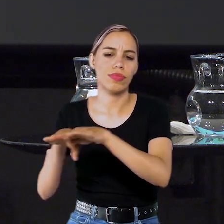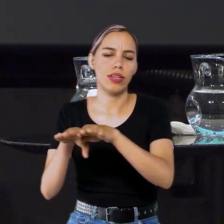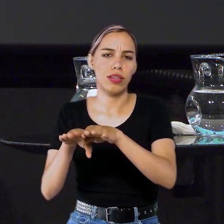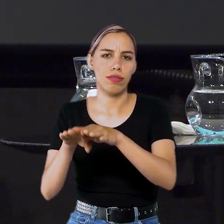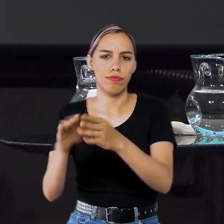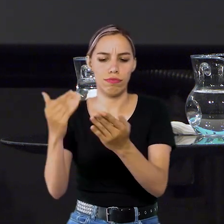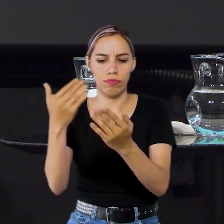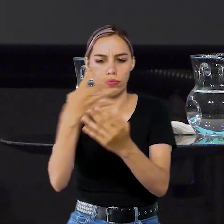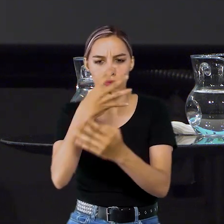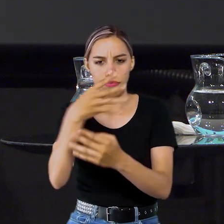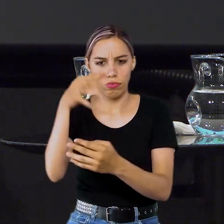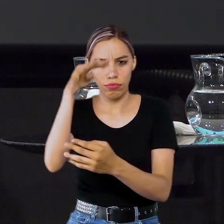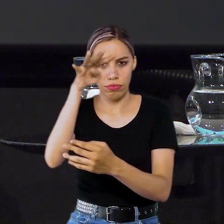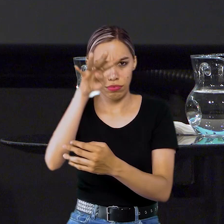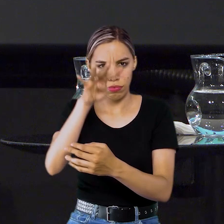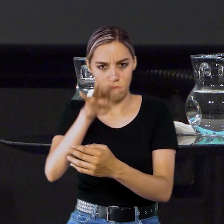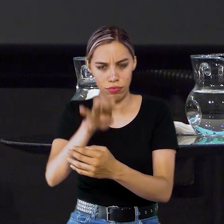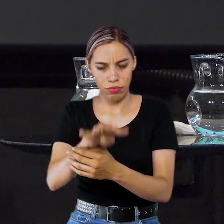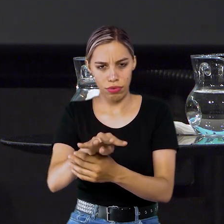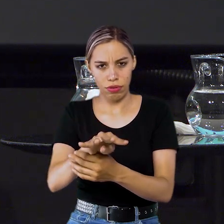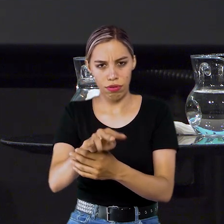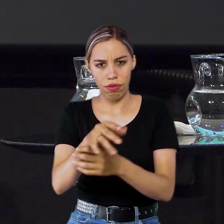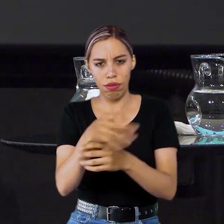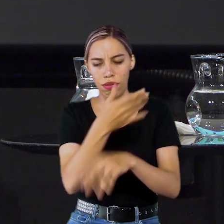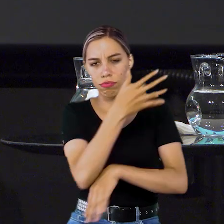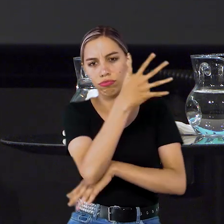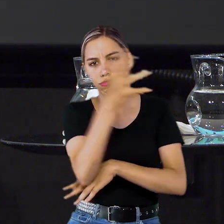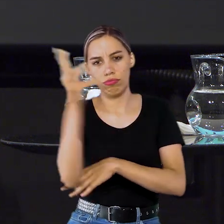o calendário natural